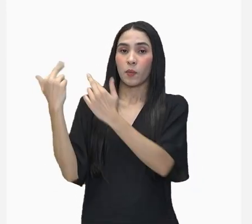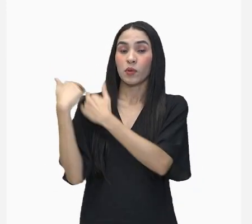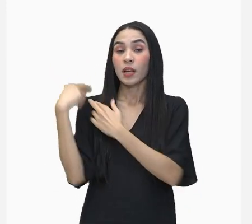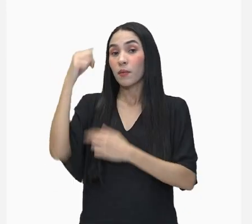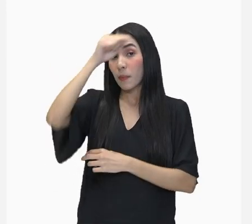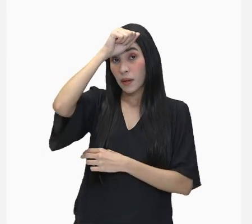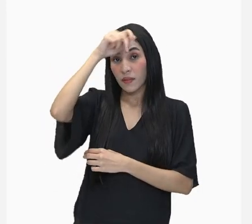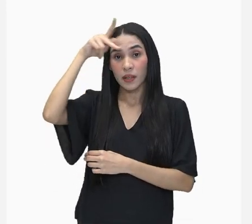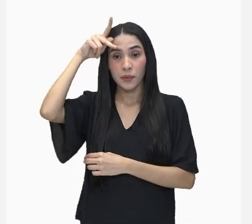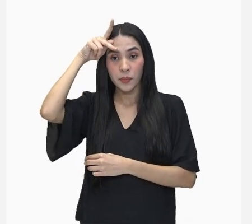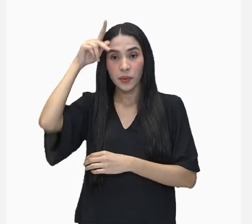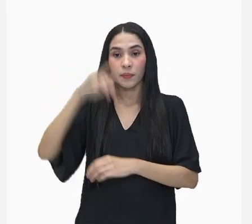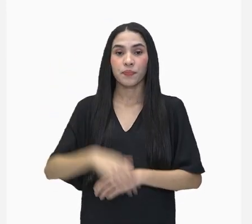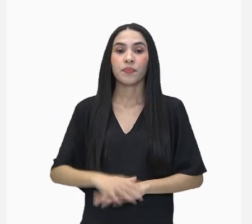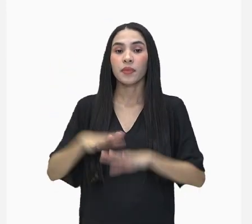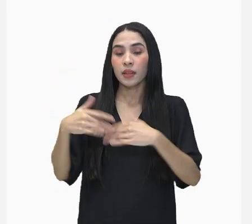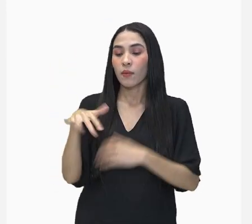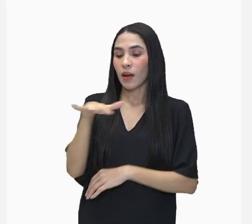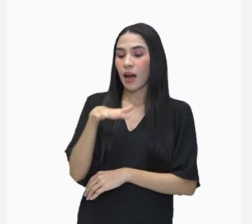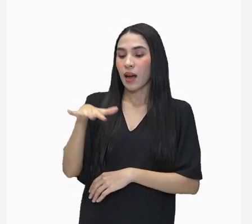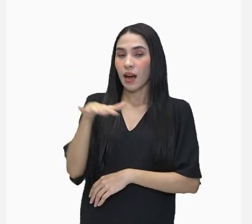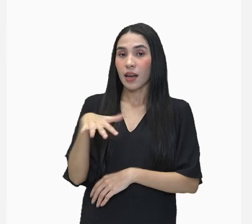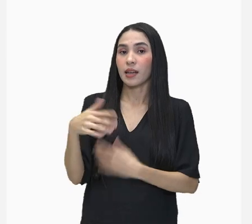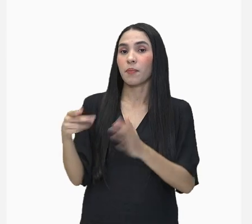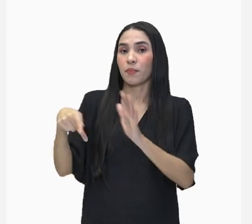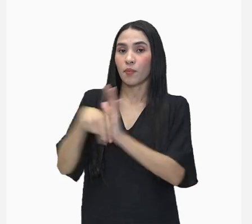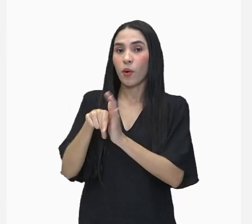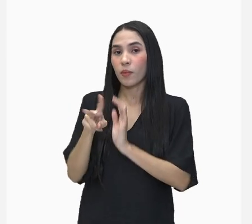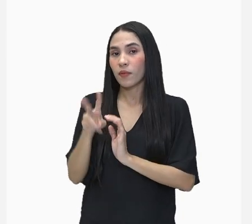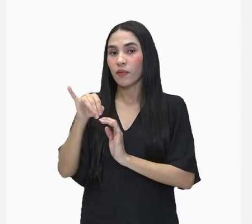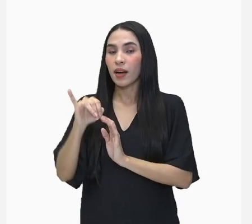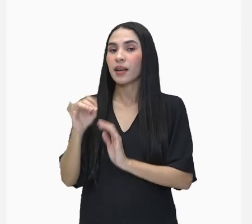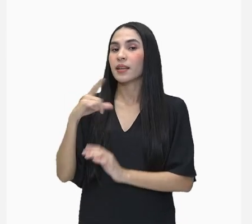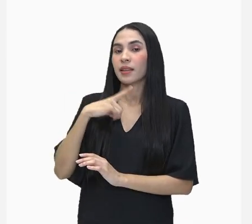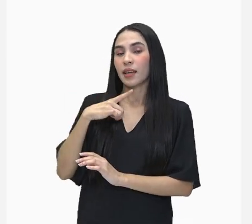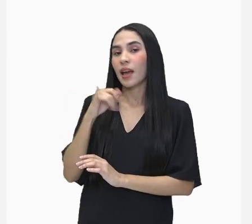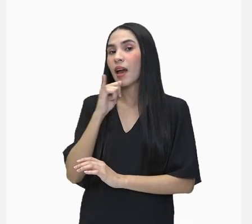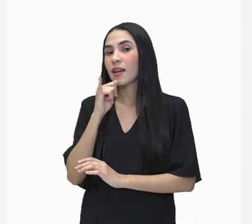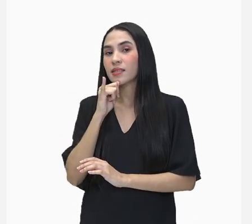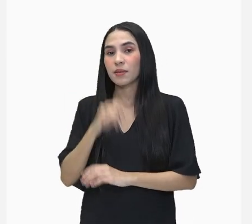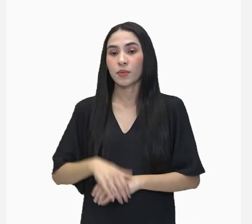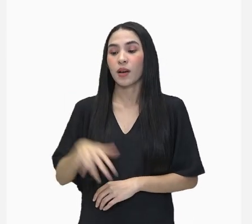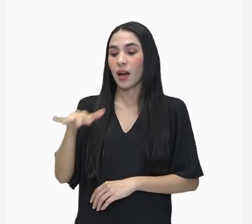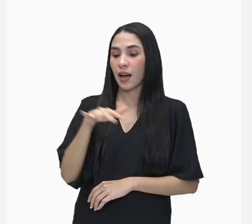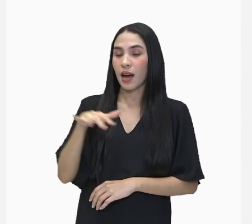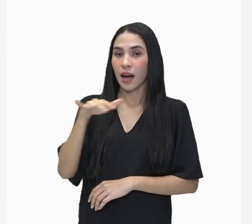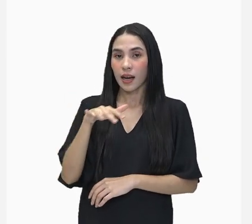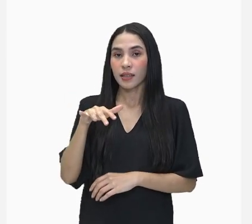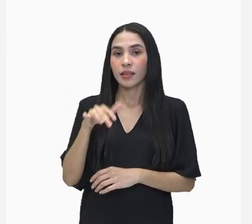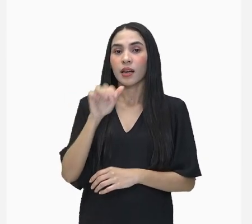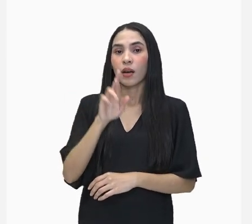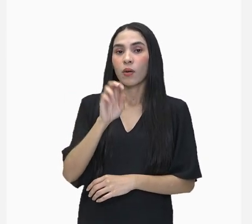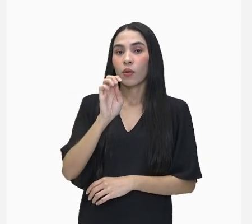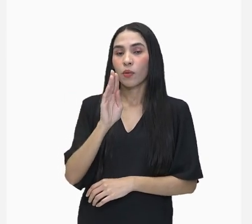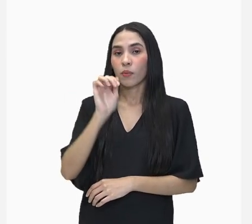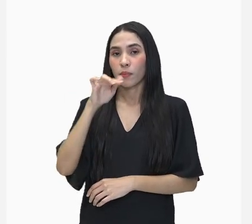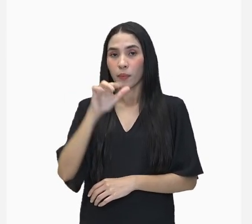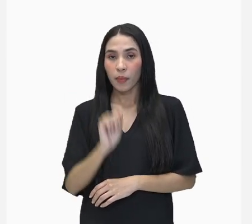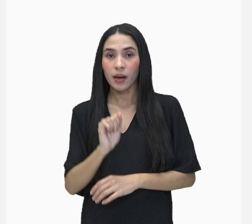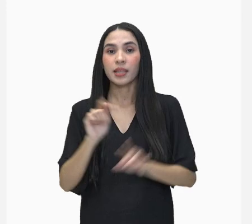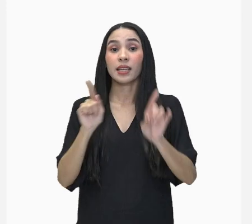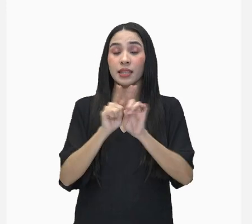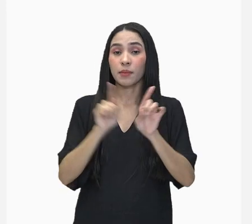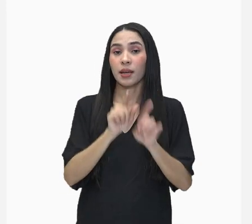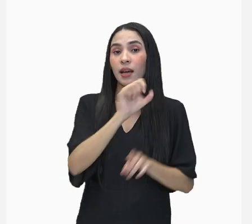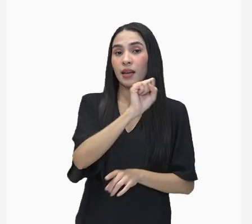ele corresponde àquela área territorial que ele vai incluir tanto a área urbana, tanto a sede, quanto a área